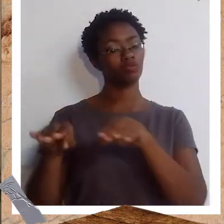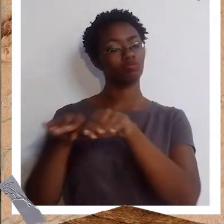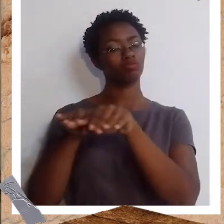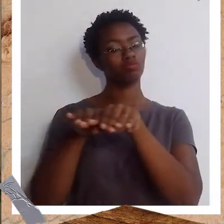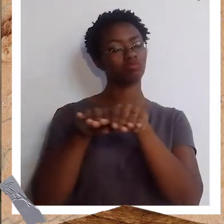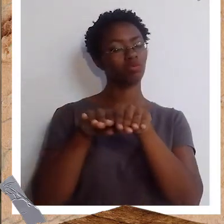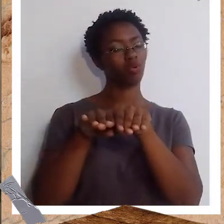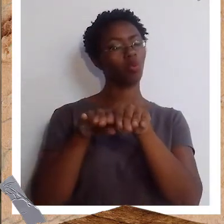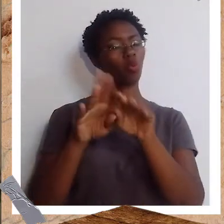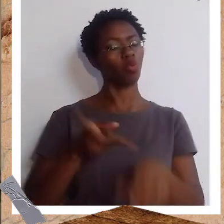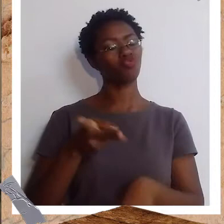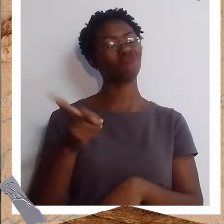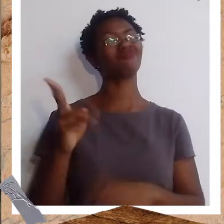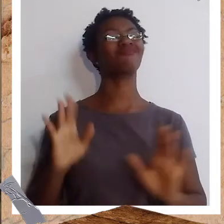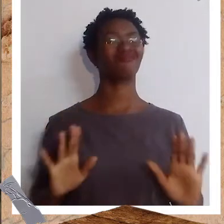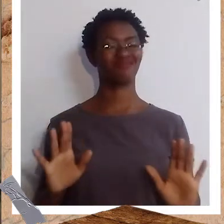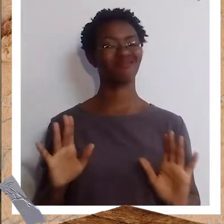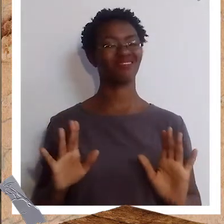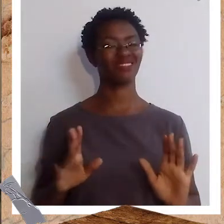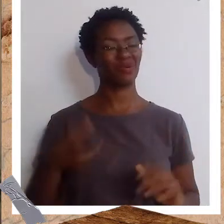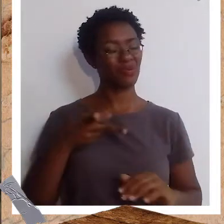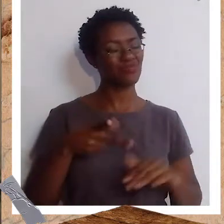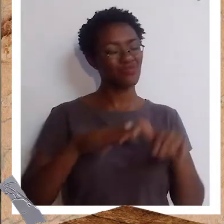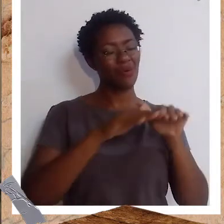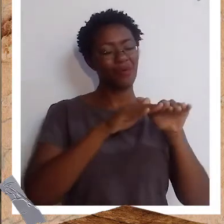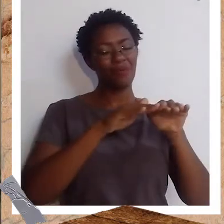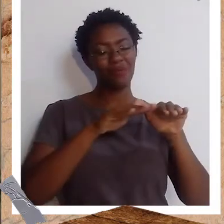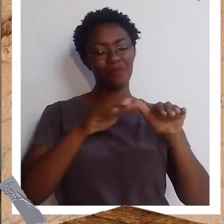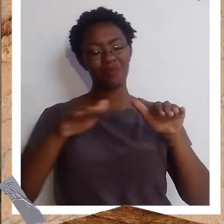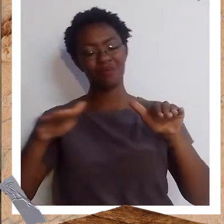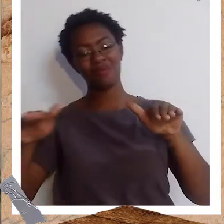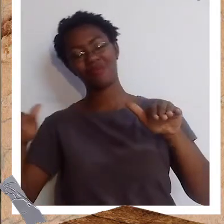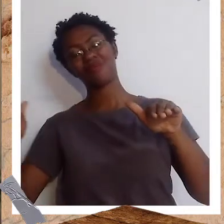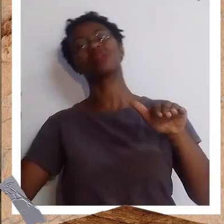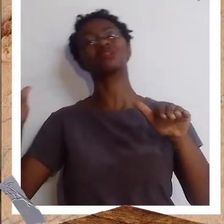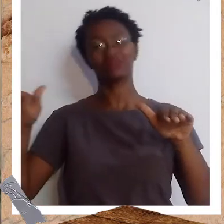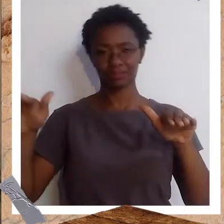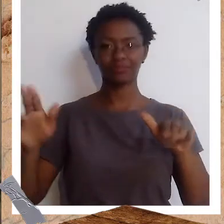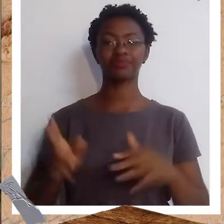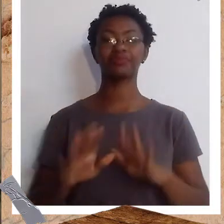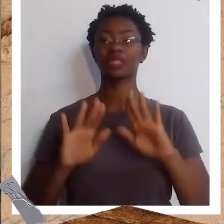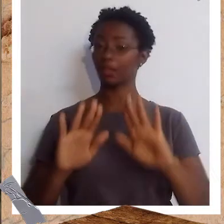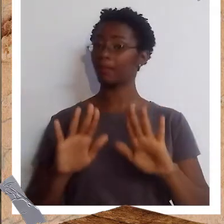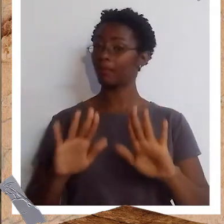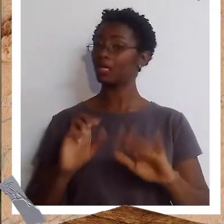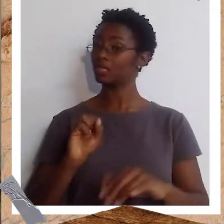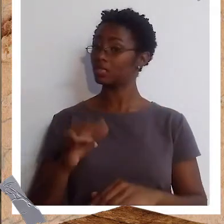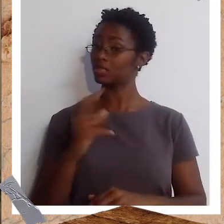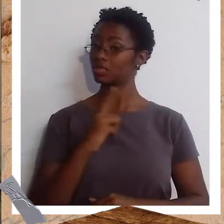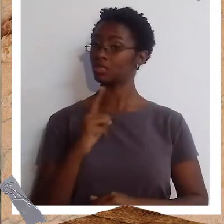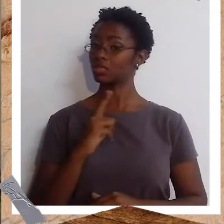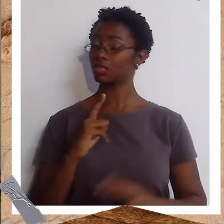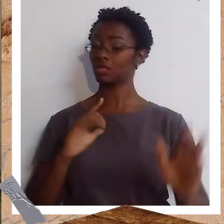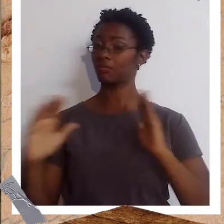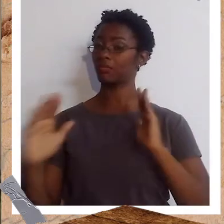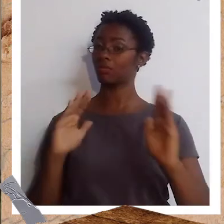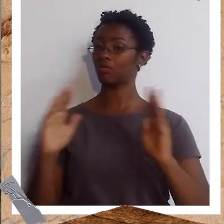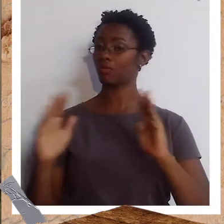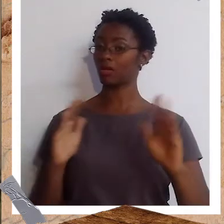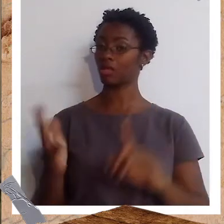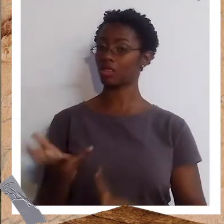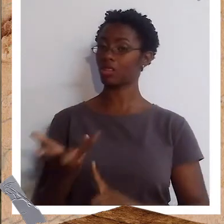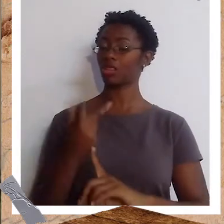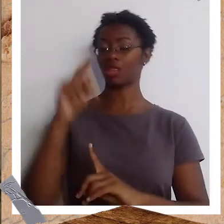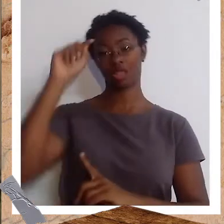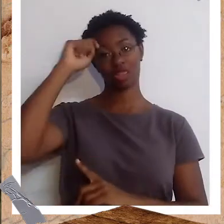no sentido de continuação, de continuidade. Mas se temos um aumento de